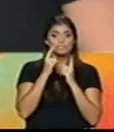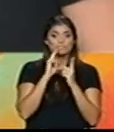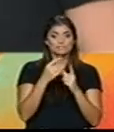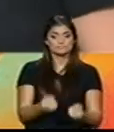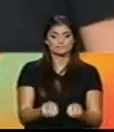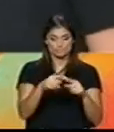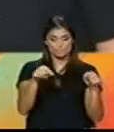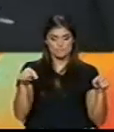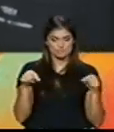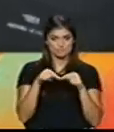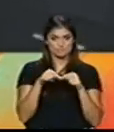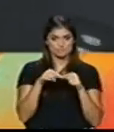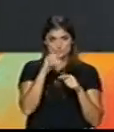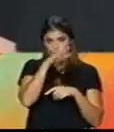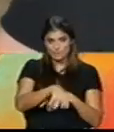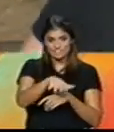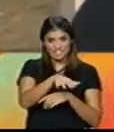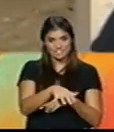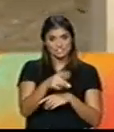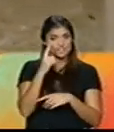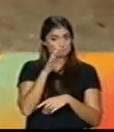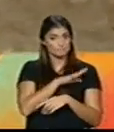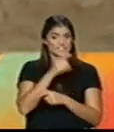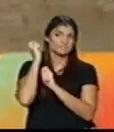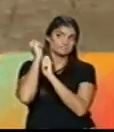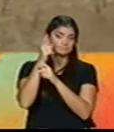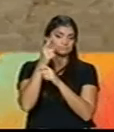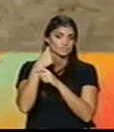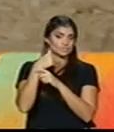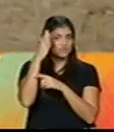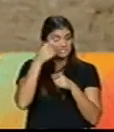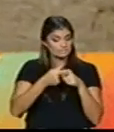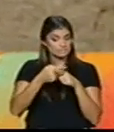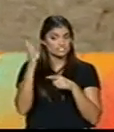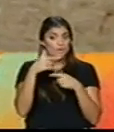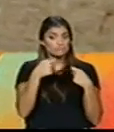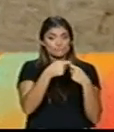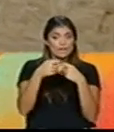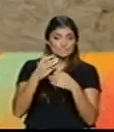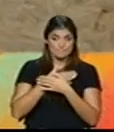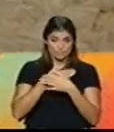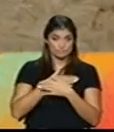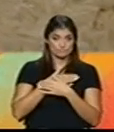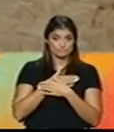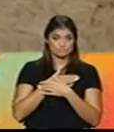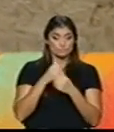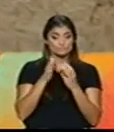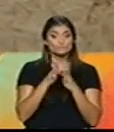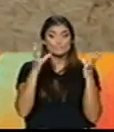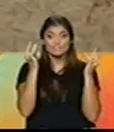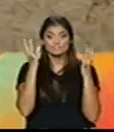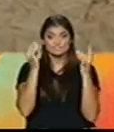alvo. No meu quintal, experimentei a lançar, achei entusiasmante, chamei uns amigos para experimentarem também, todos se